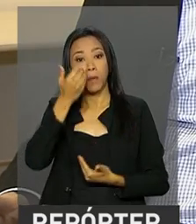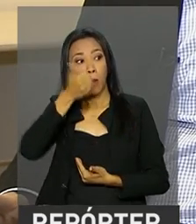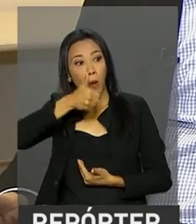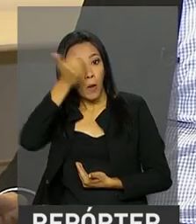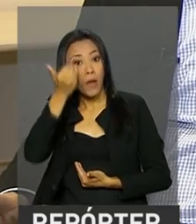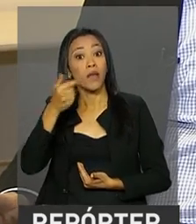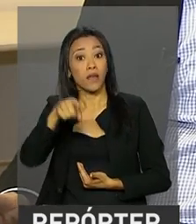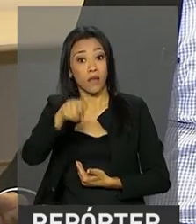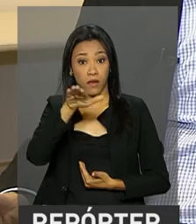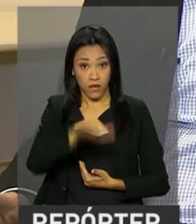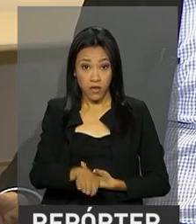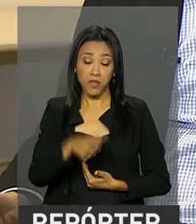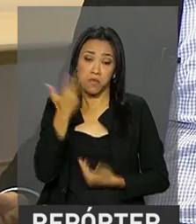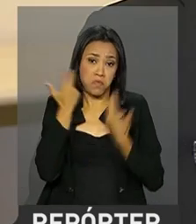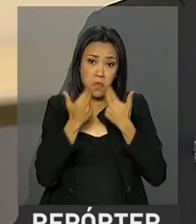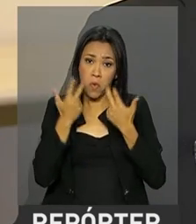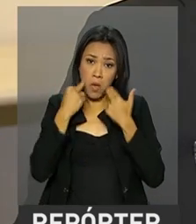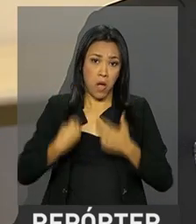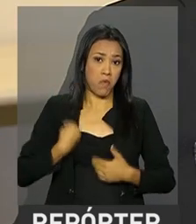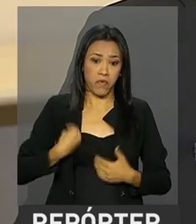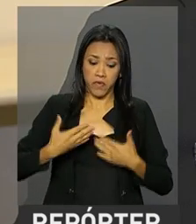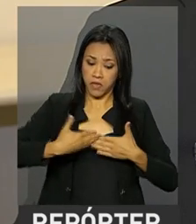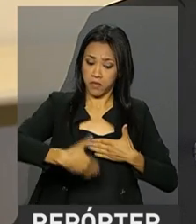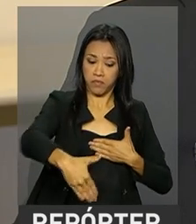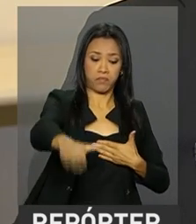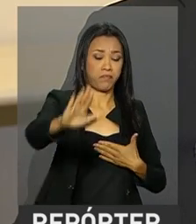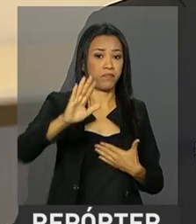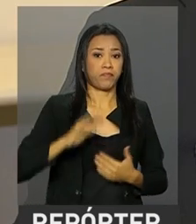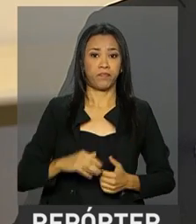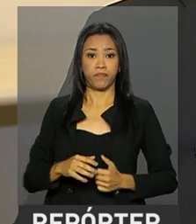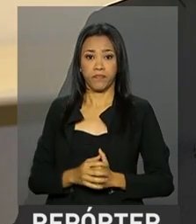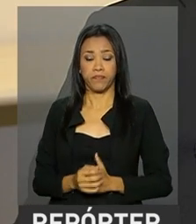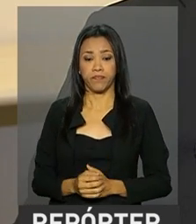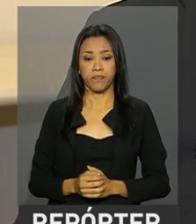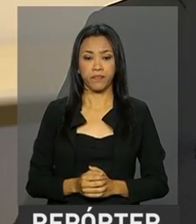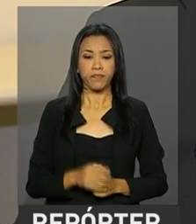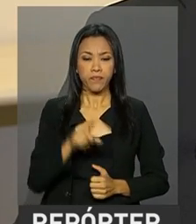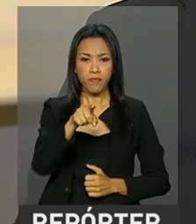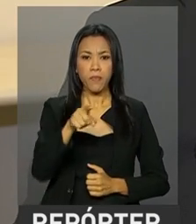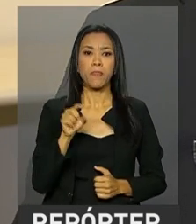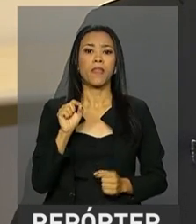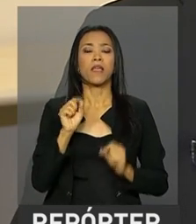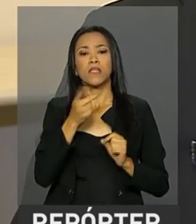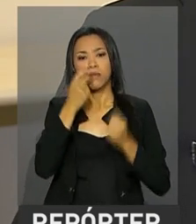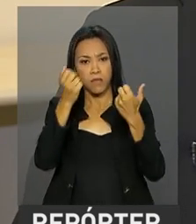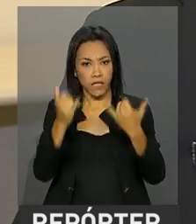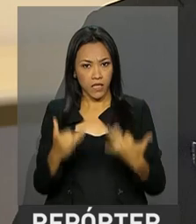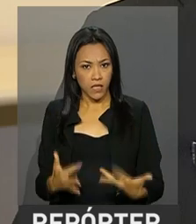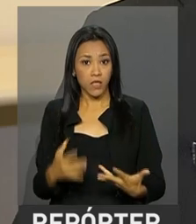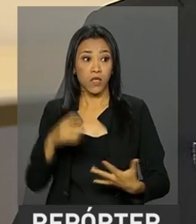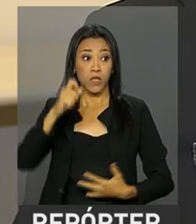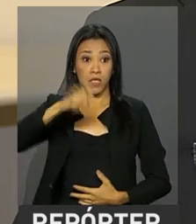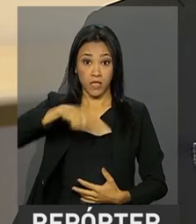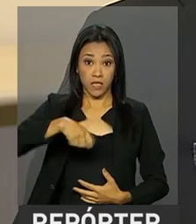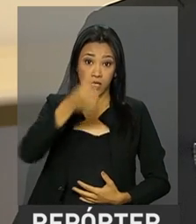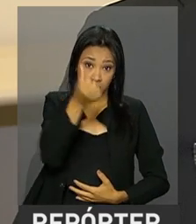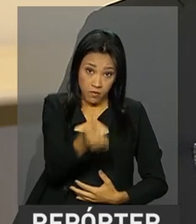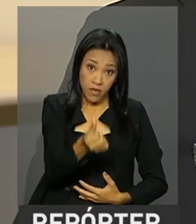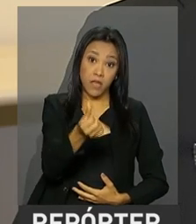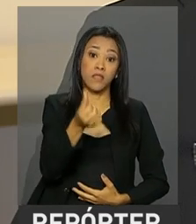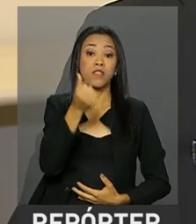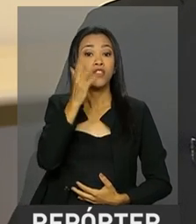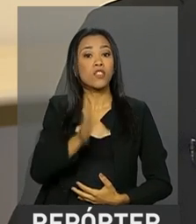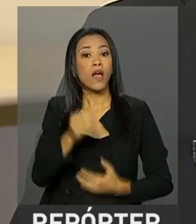criança pode levar uma vida normal. Após o nascimento do bebê, então a gente conduz de tal maneira que aos 6 meses de idade esse lábio já